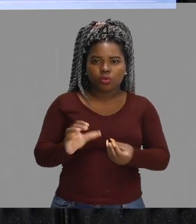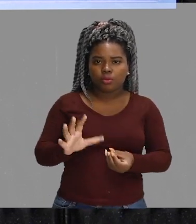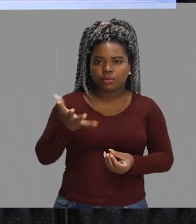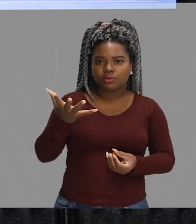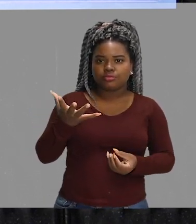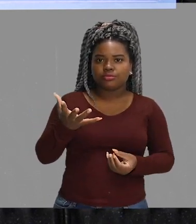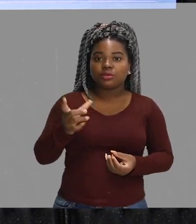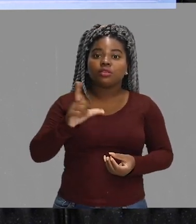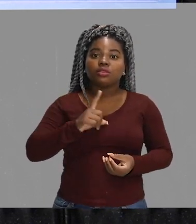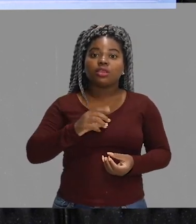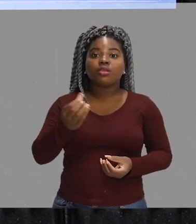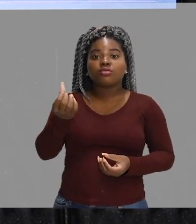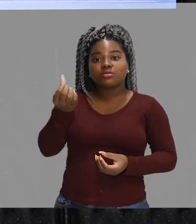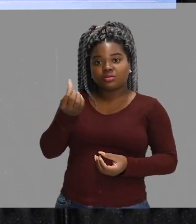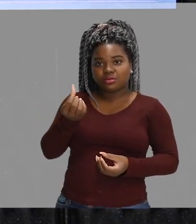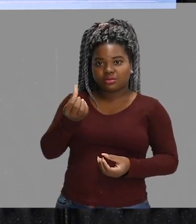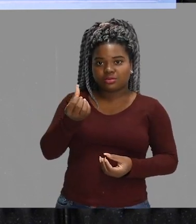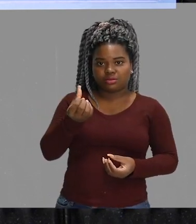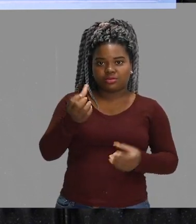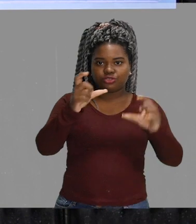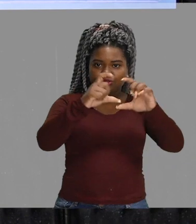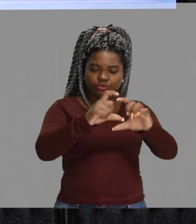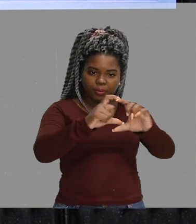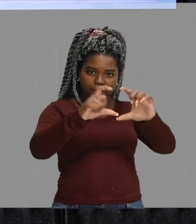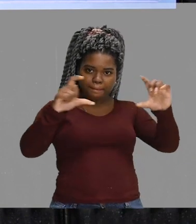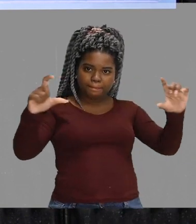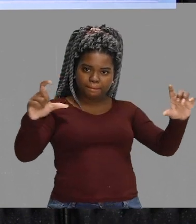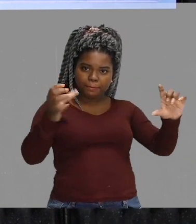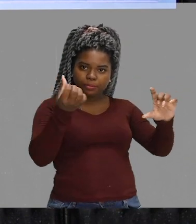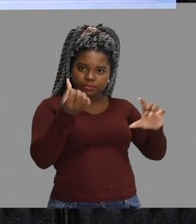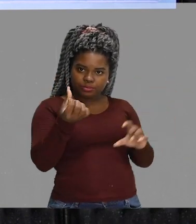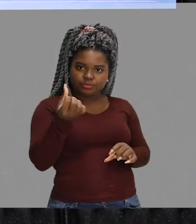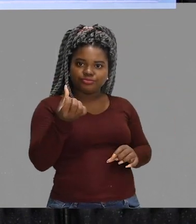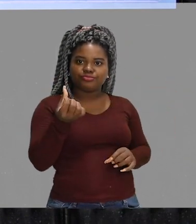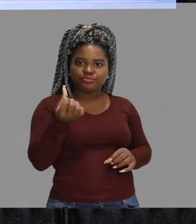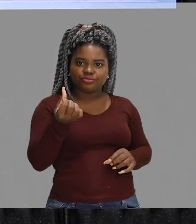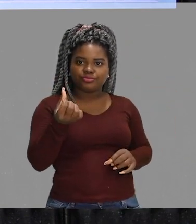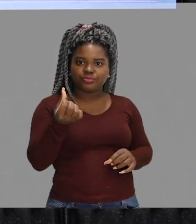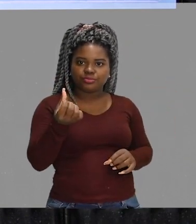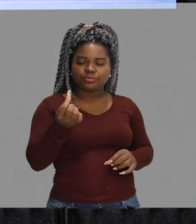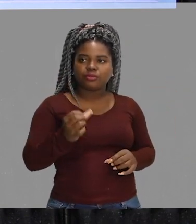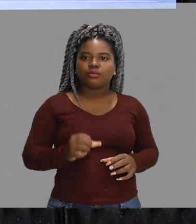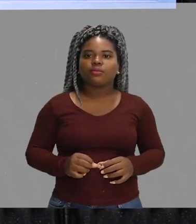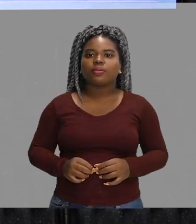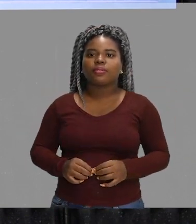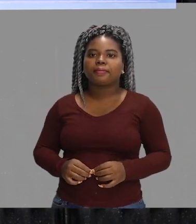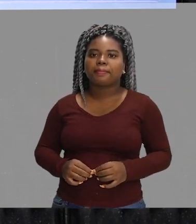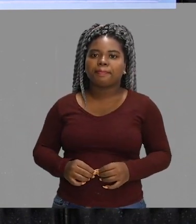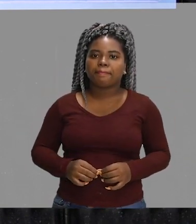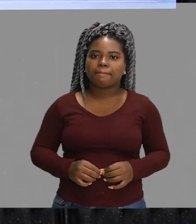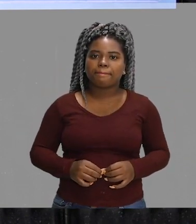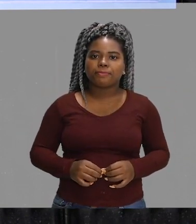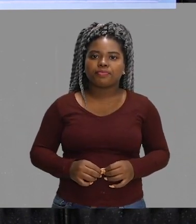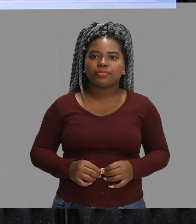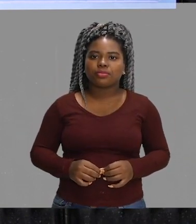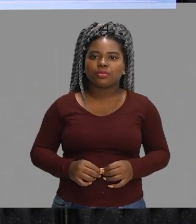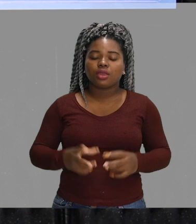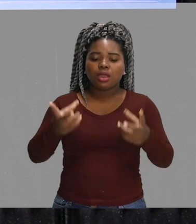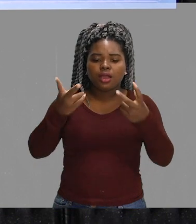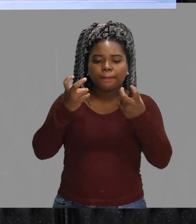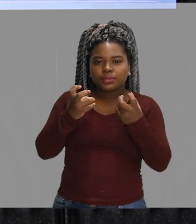Por quê? Porque a sua distribuição eletrônica terminou no 3p5. e ele vai